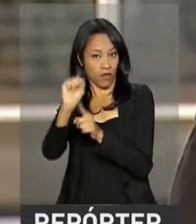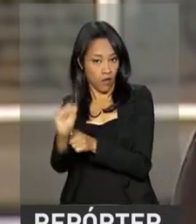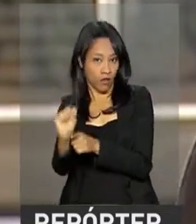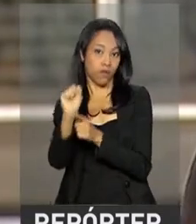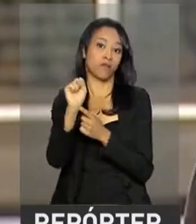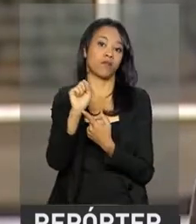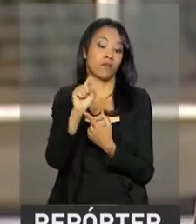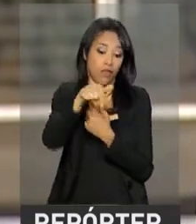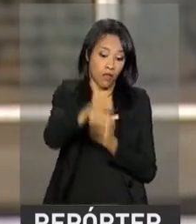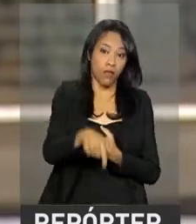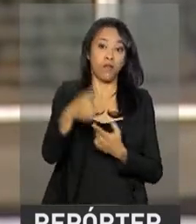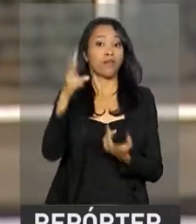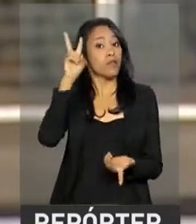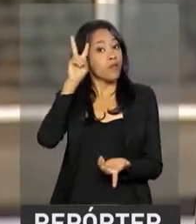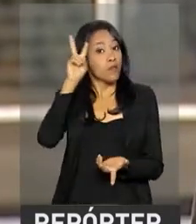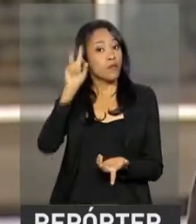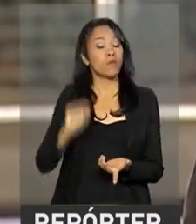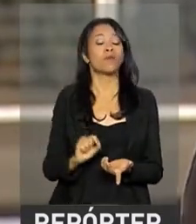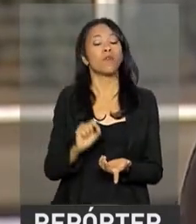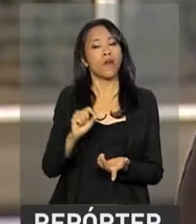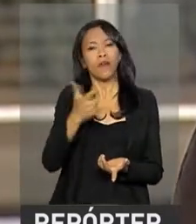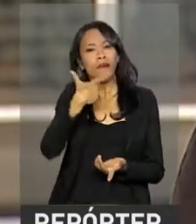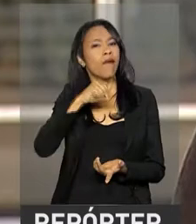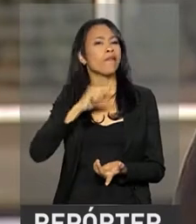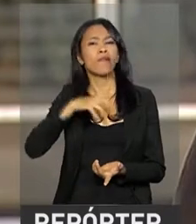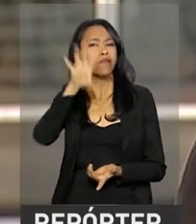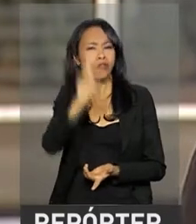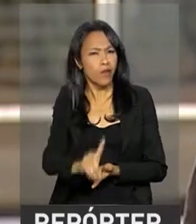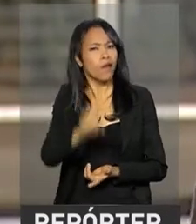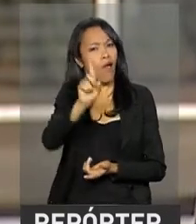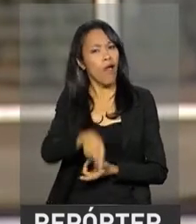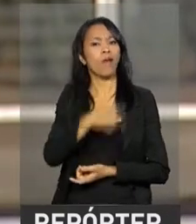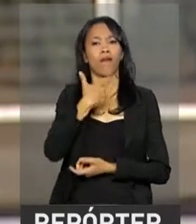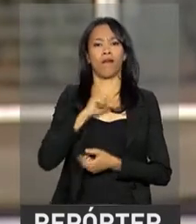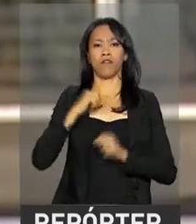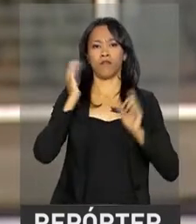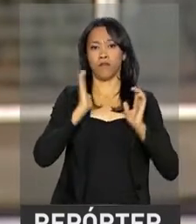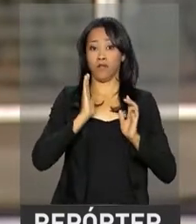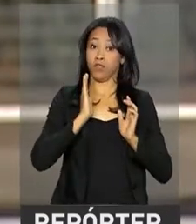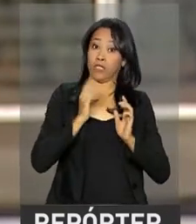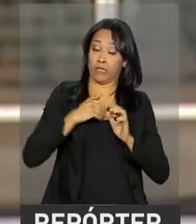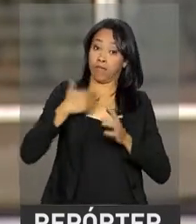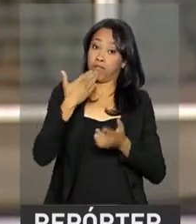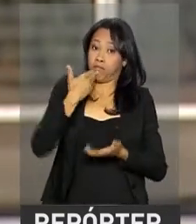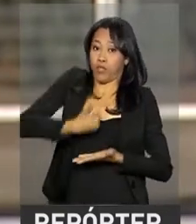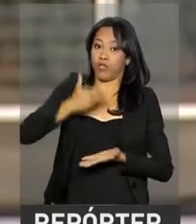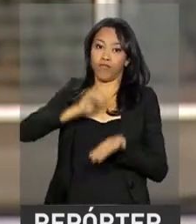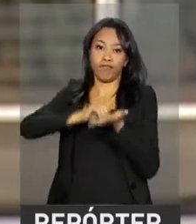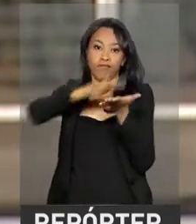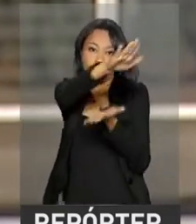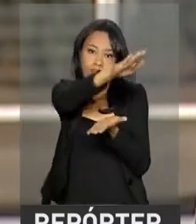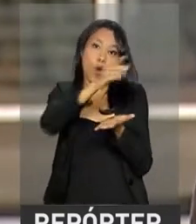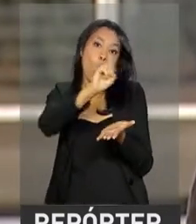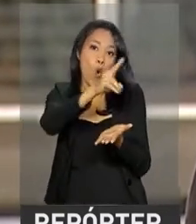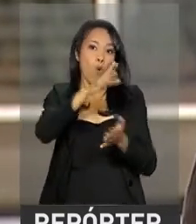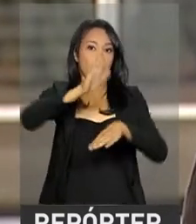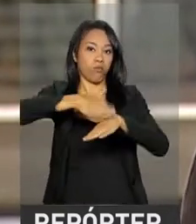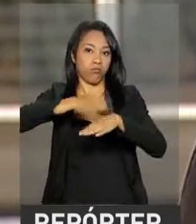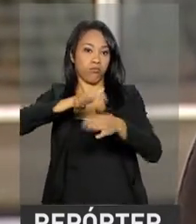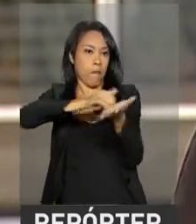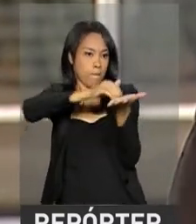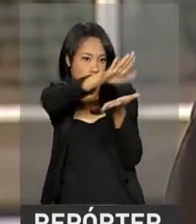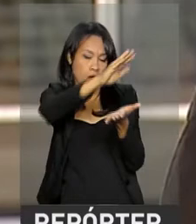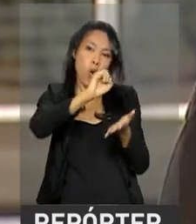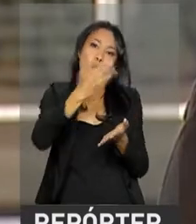FGTS nesta segunda-feira. E quem tem direito é o trabalhador que pediu demissão ou que foi mandado embora por